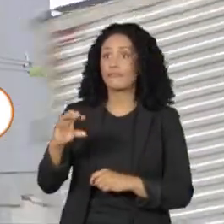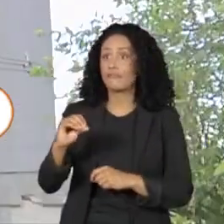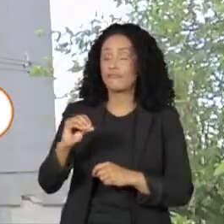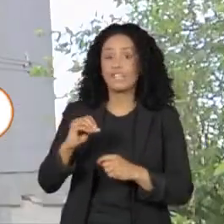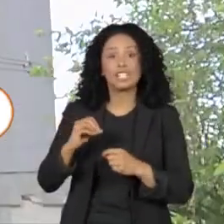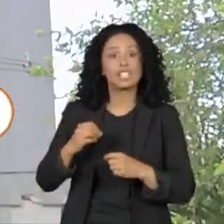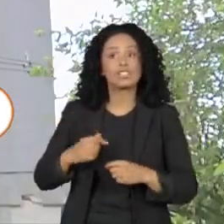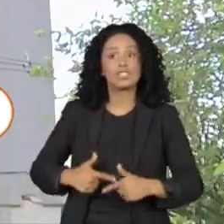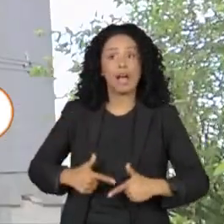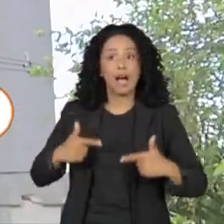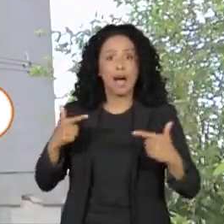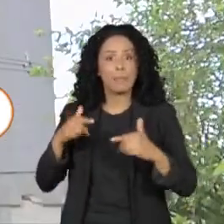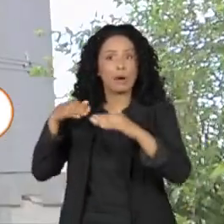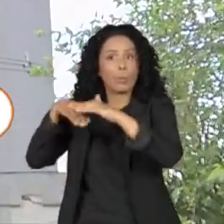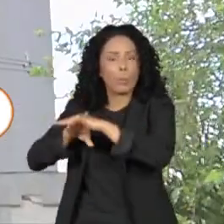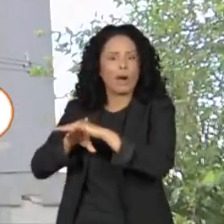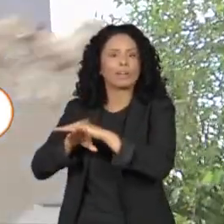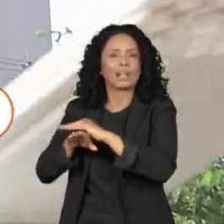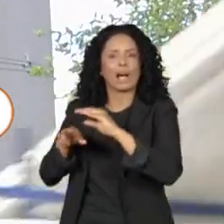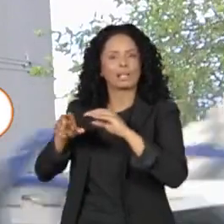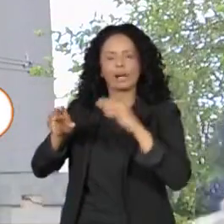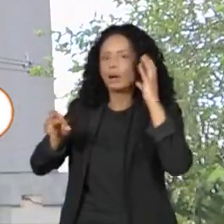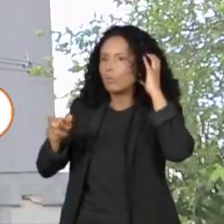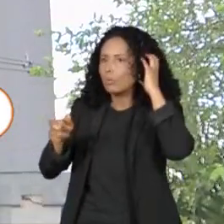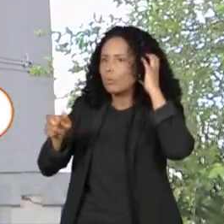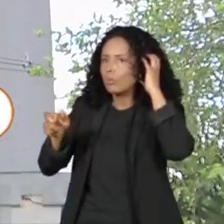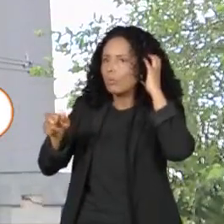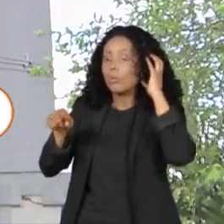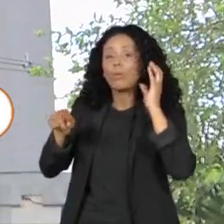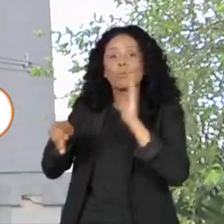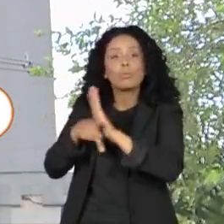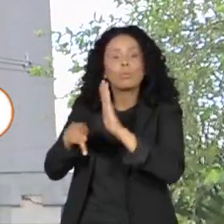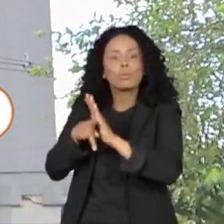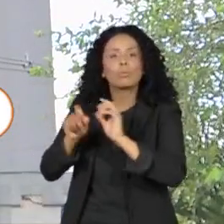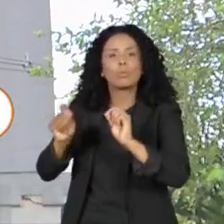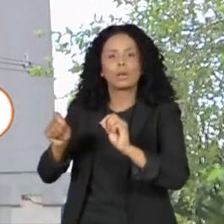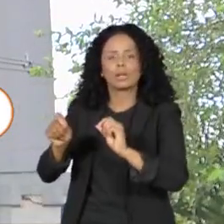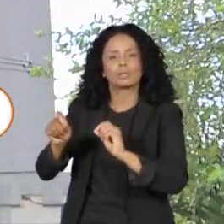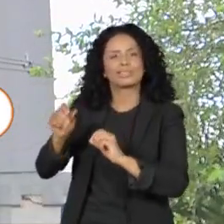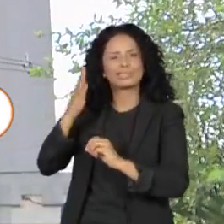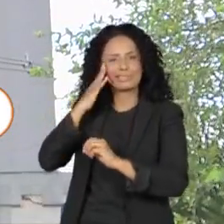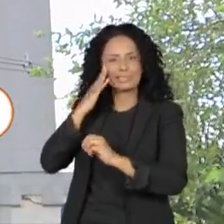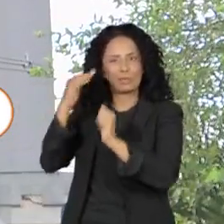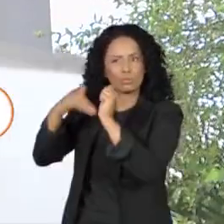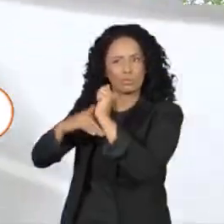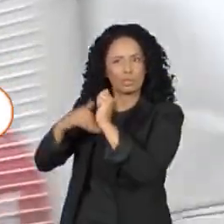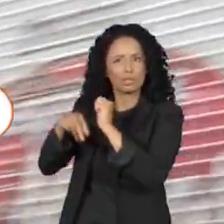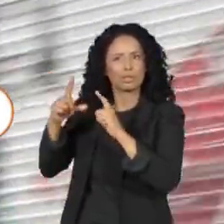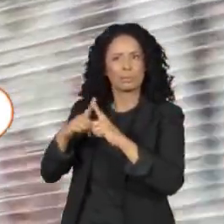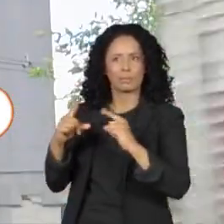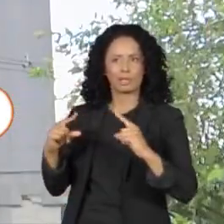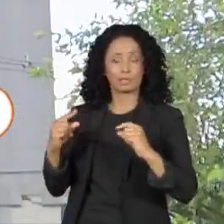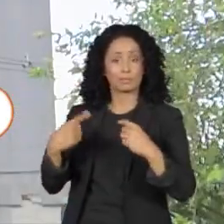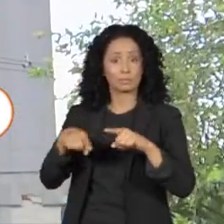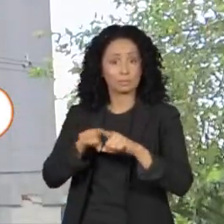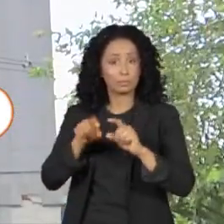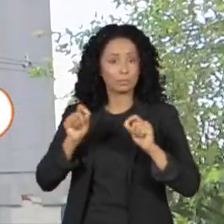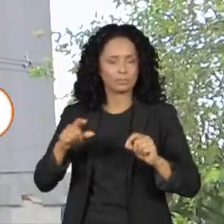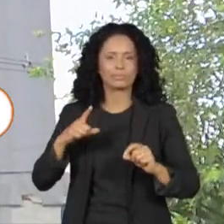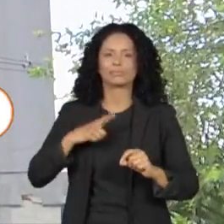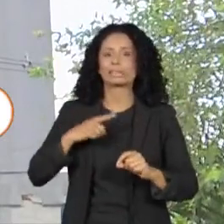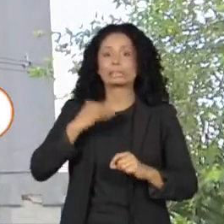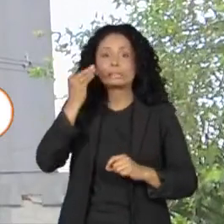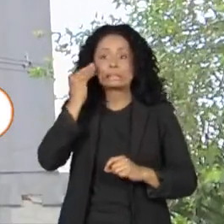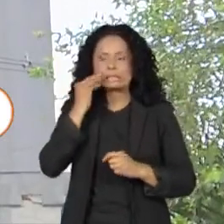de um hotel em Brasília. Roberto Jefferson foi indiciado por 4 tentativas de homicídio, uma para cada policial